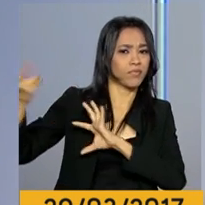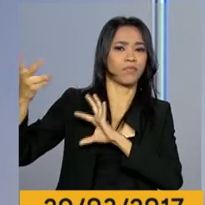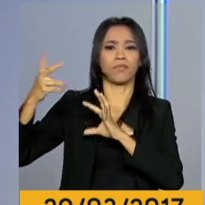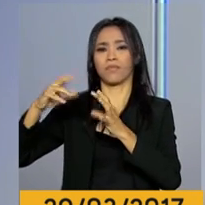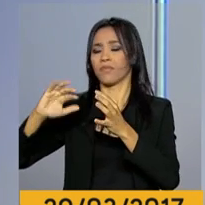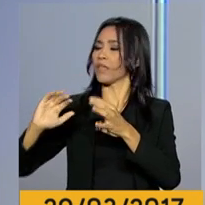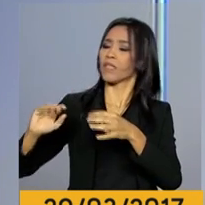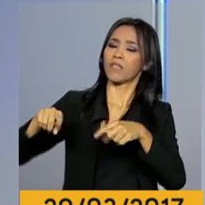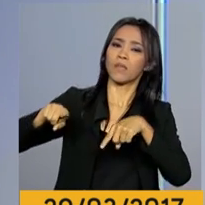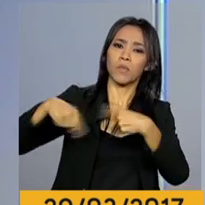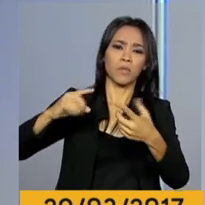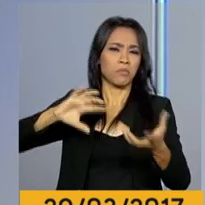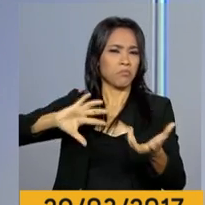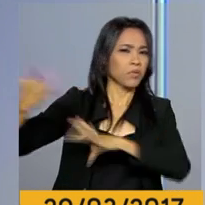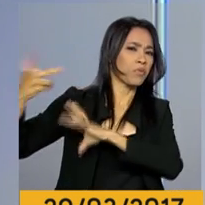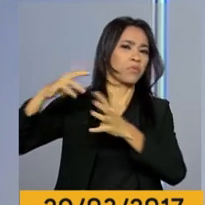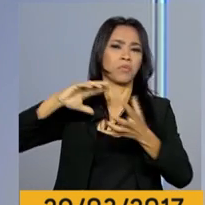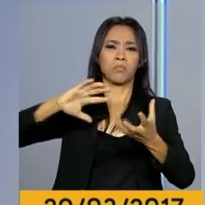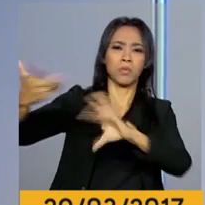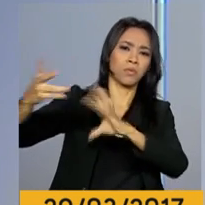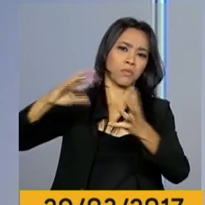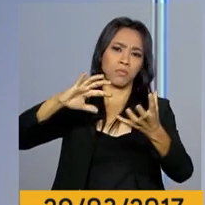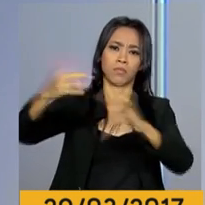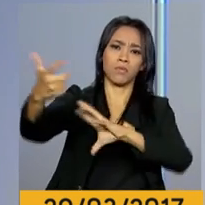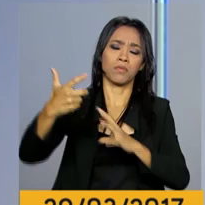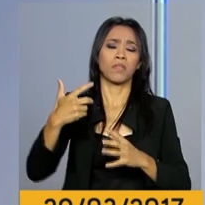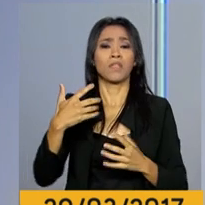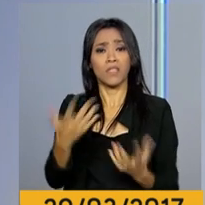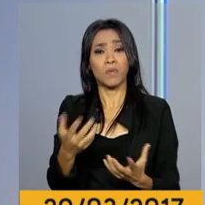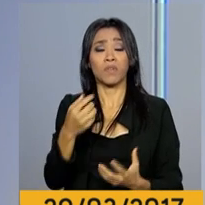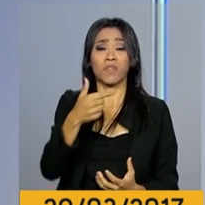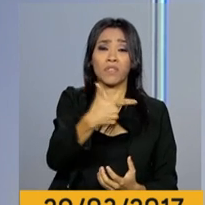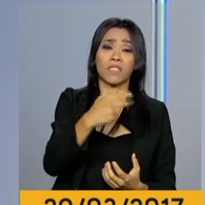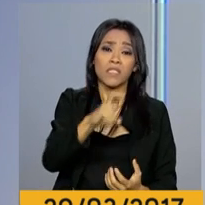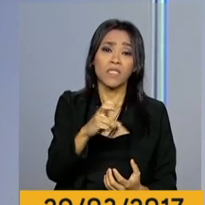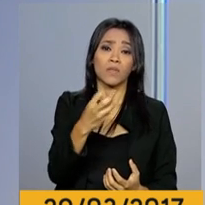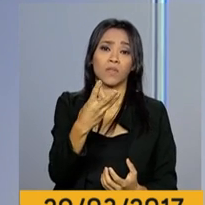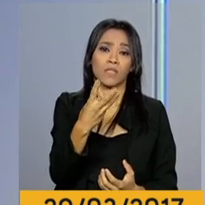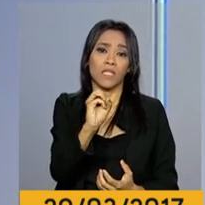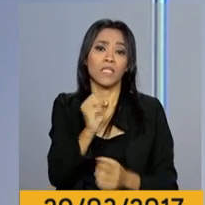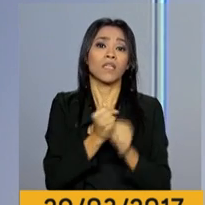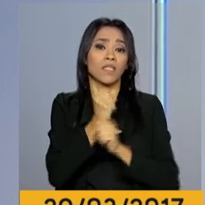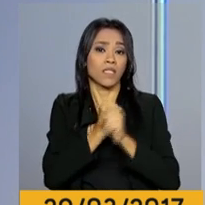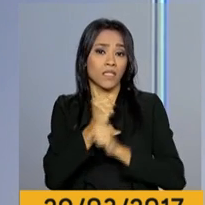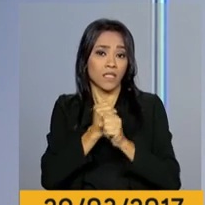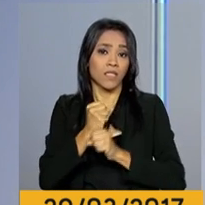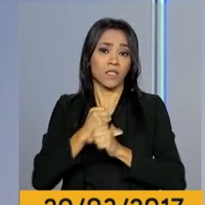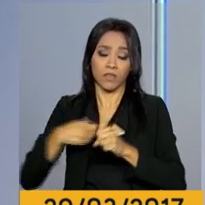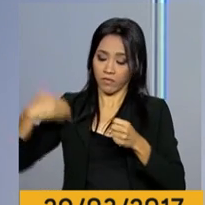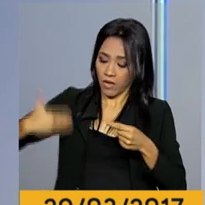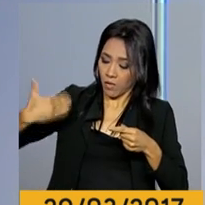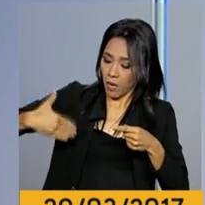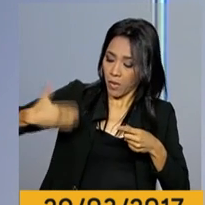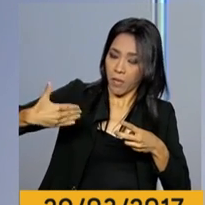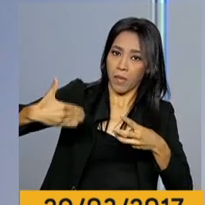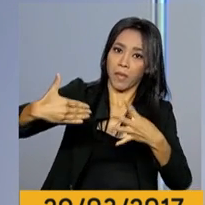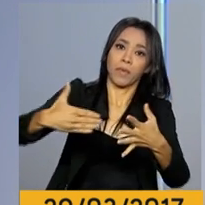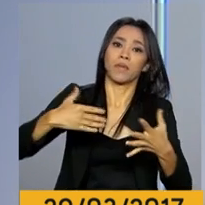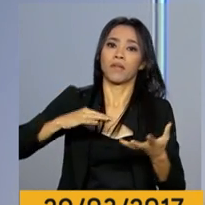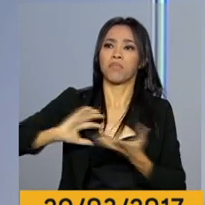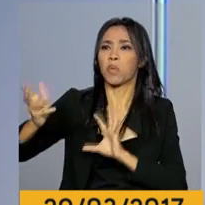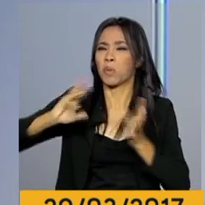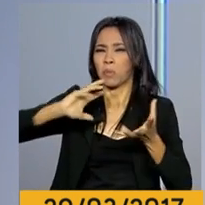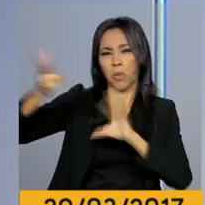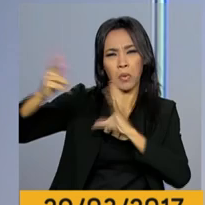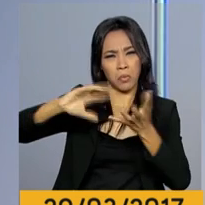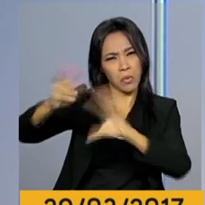que no brasil de 25 a cada 25 30 anos surge a hipótese de uma crise e exigem imediatamente